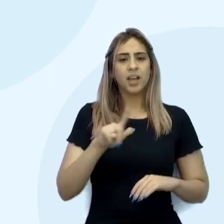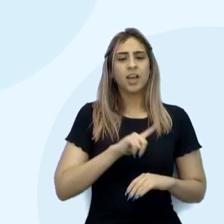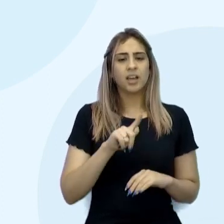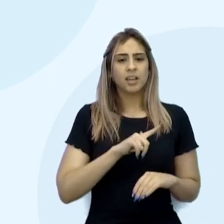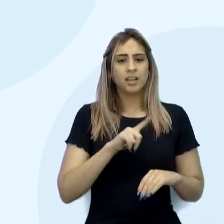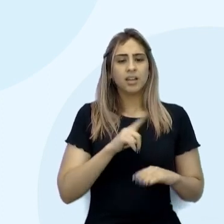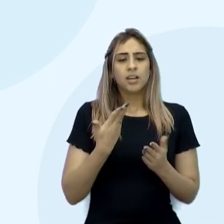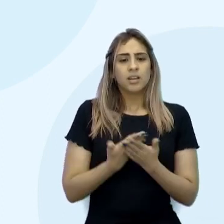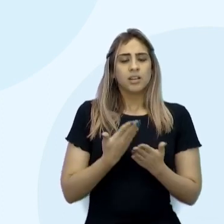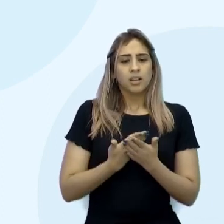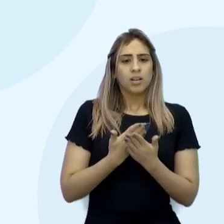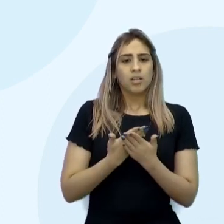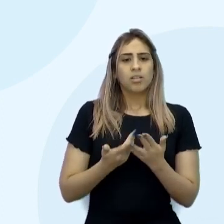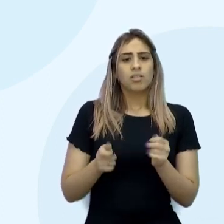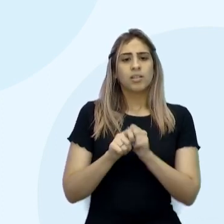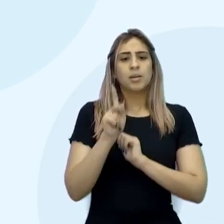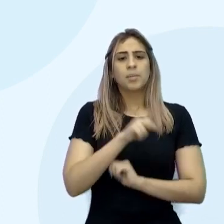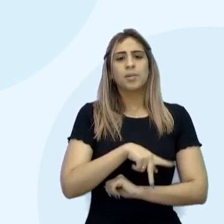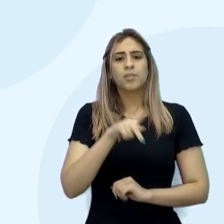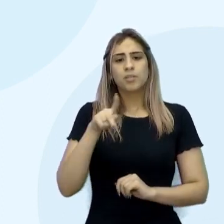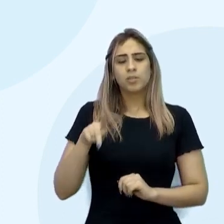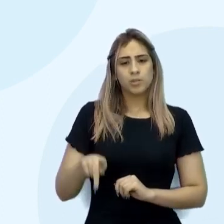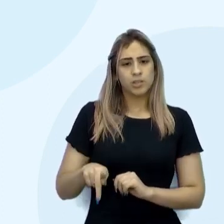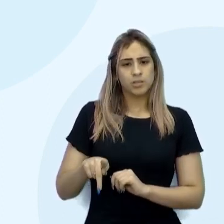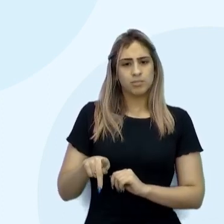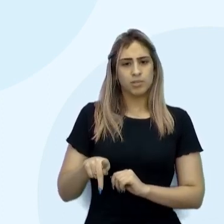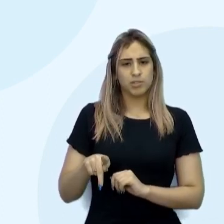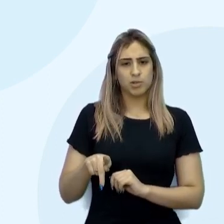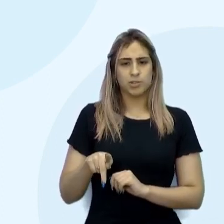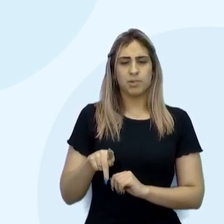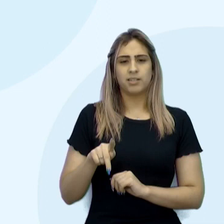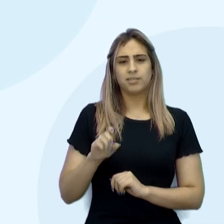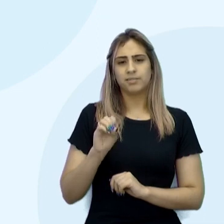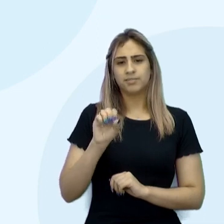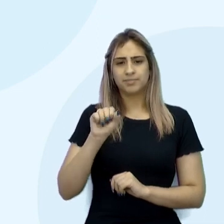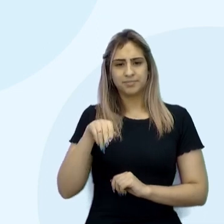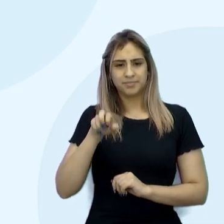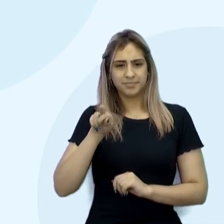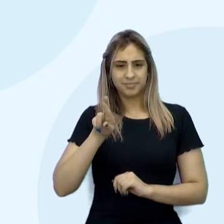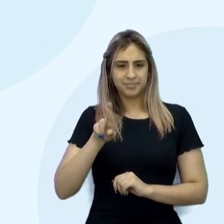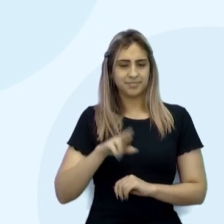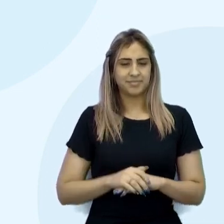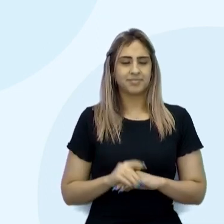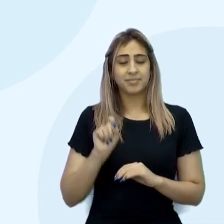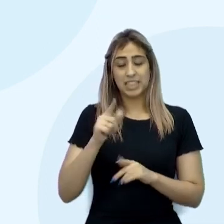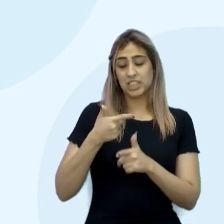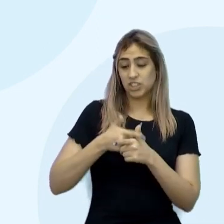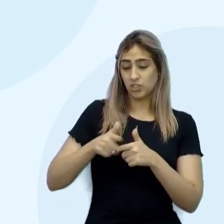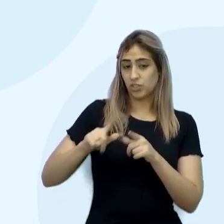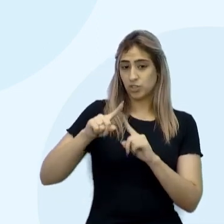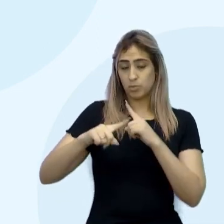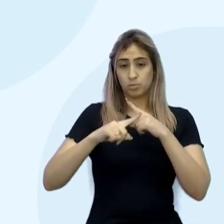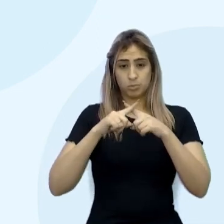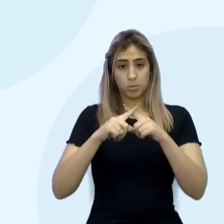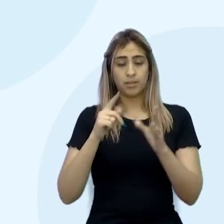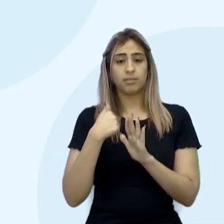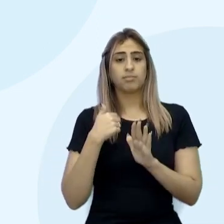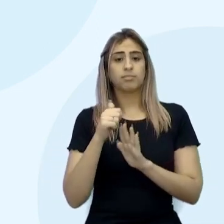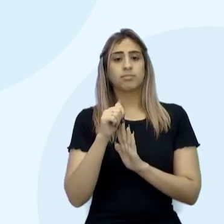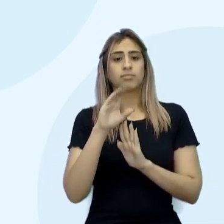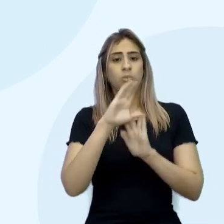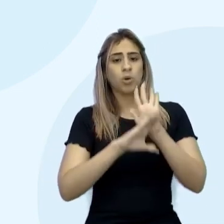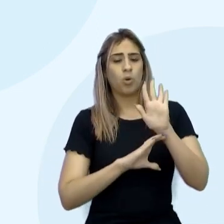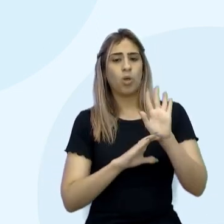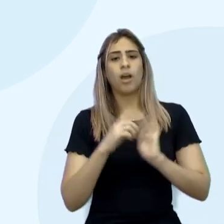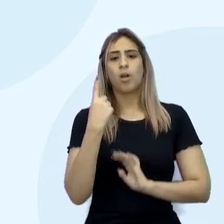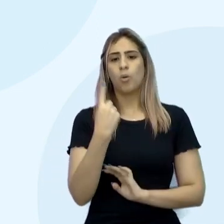aula produzida por mim, a professora Osmar, o nosso aprofundamento curricular, o hashtag Quem Divide Multiplica, nossa unidade curricular de número